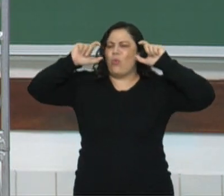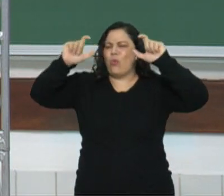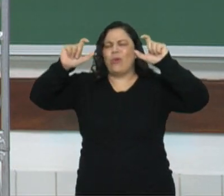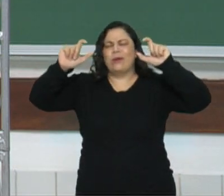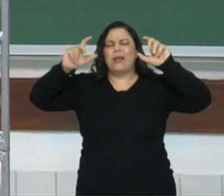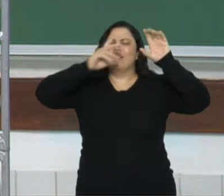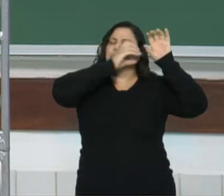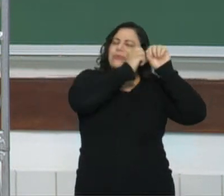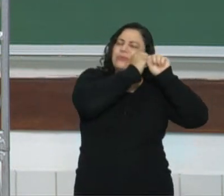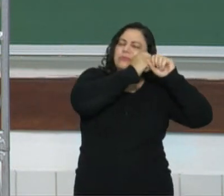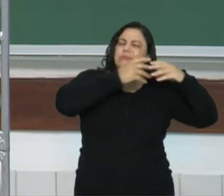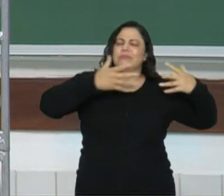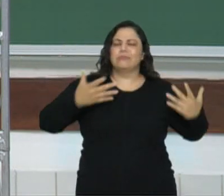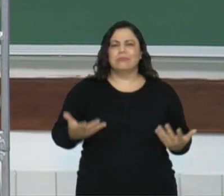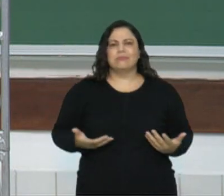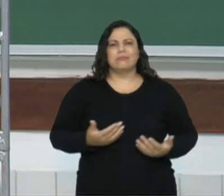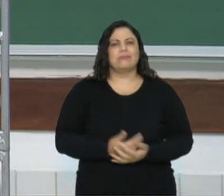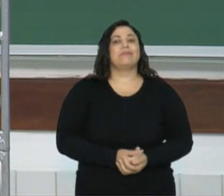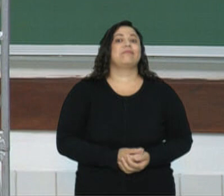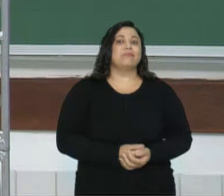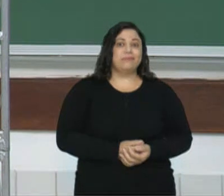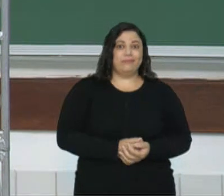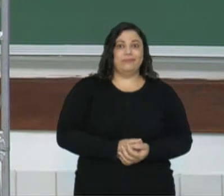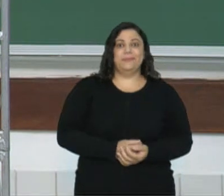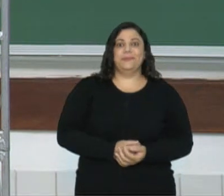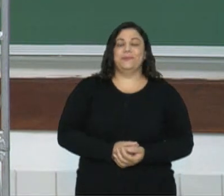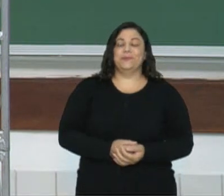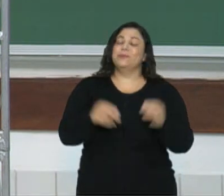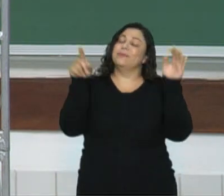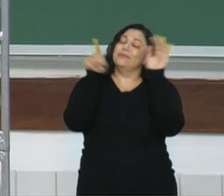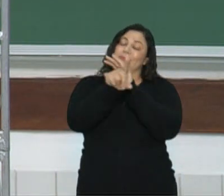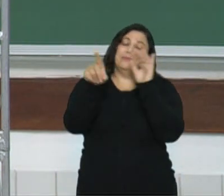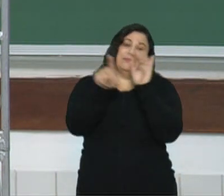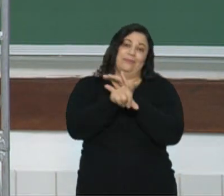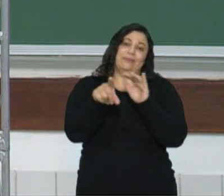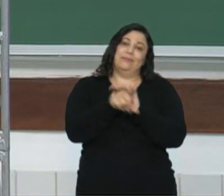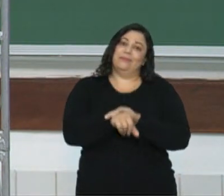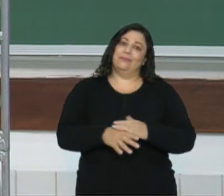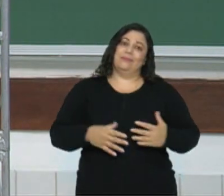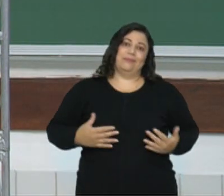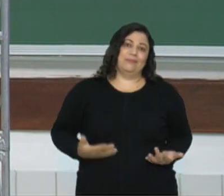está sonhando? Então, por hora, ele deixa só as perguntas.